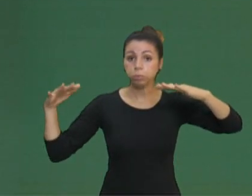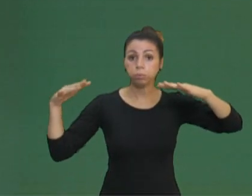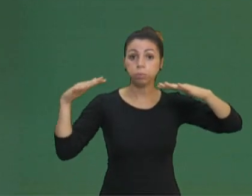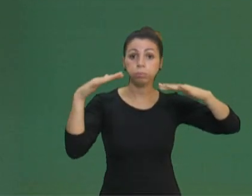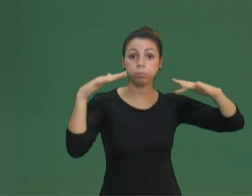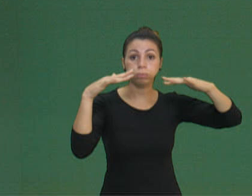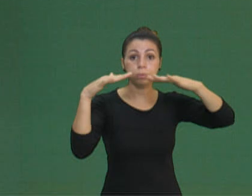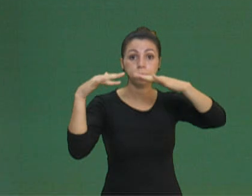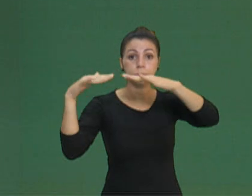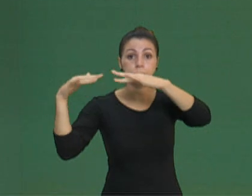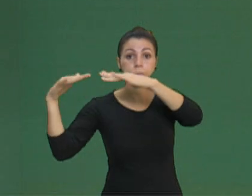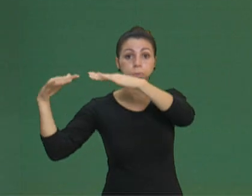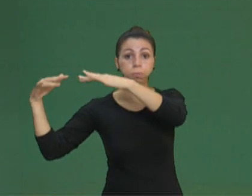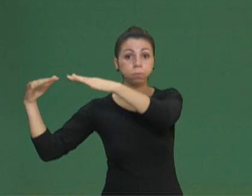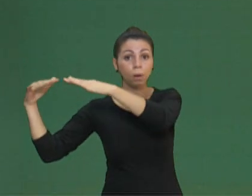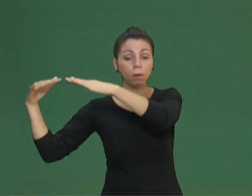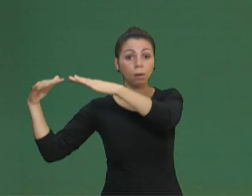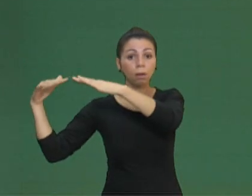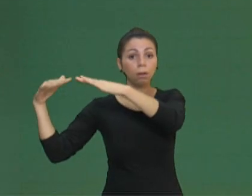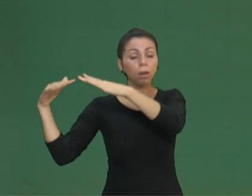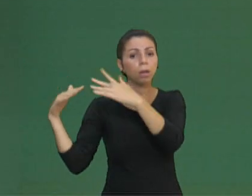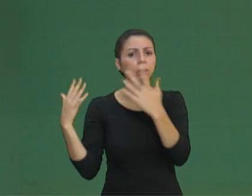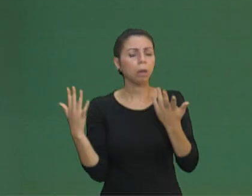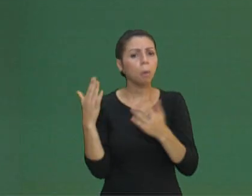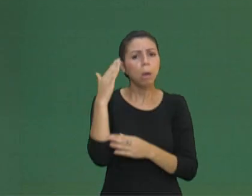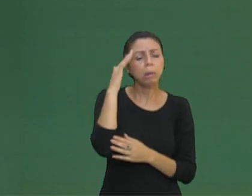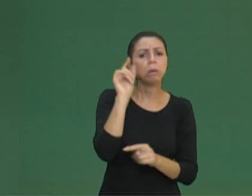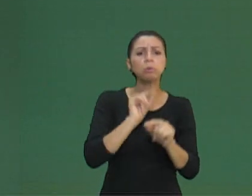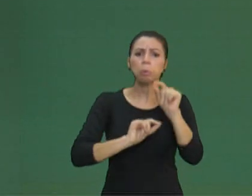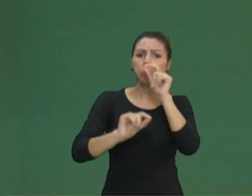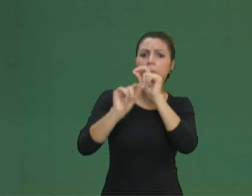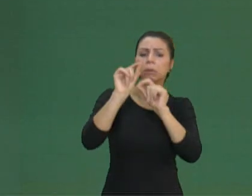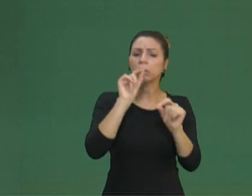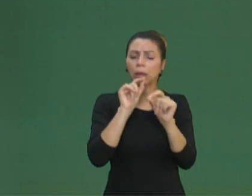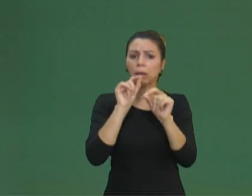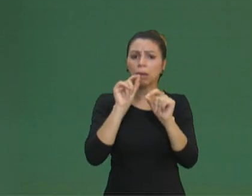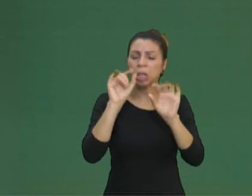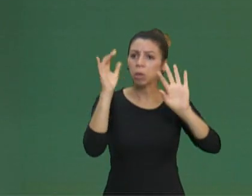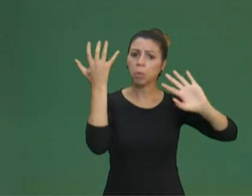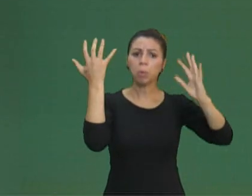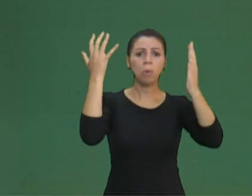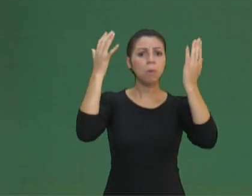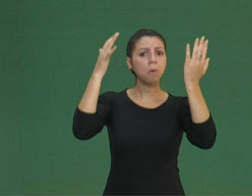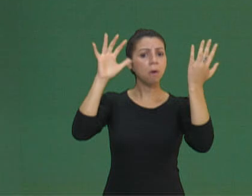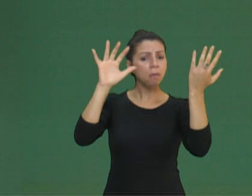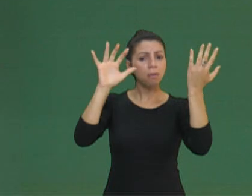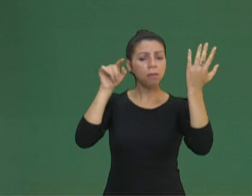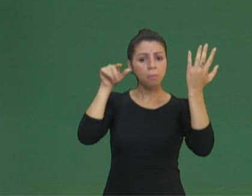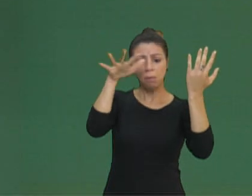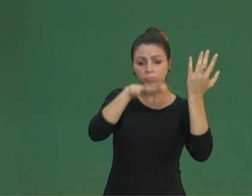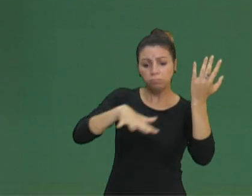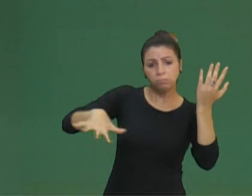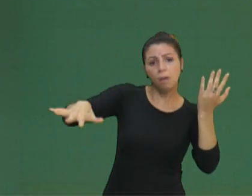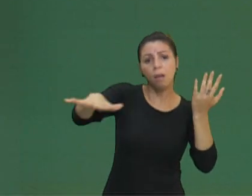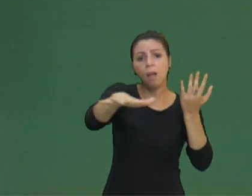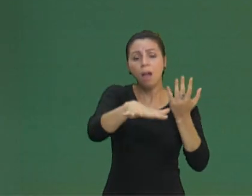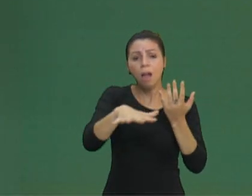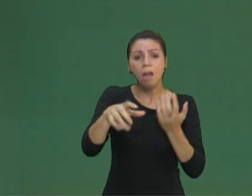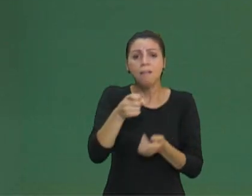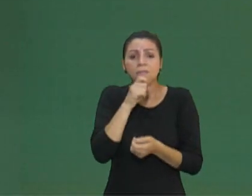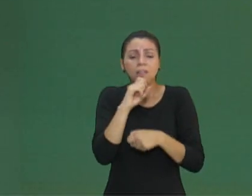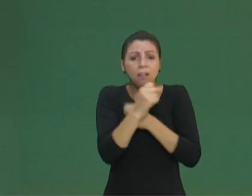ar quente vai recuando, então subentende-se que o clima daquela área vai ficar mais frio. Então, neste